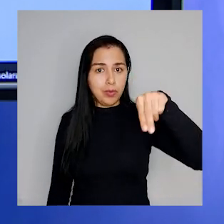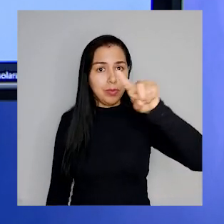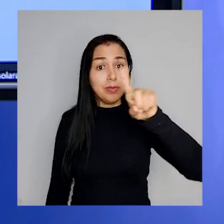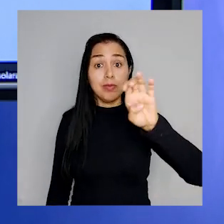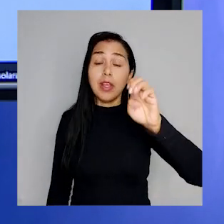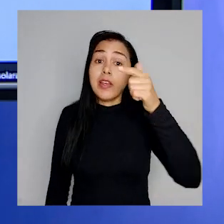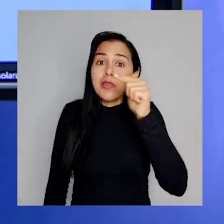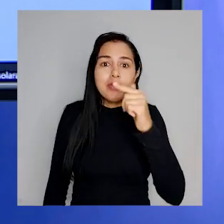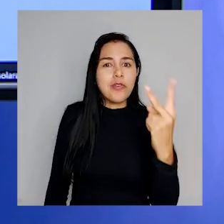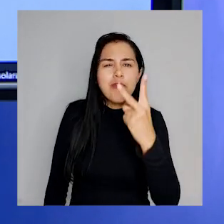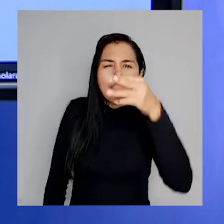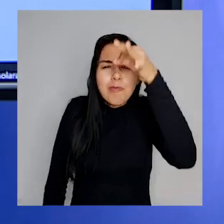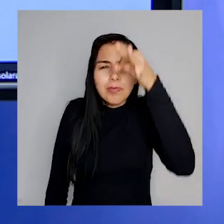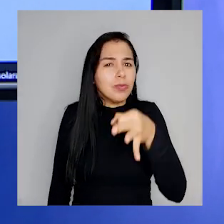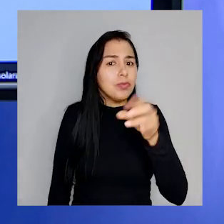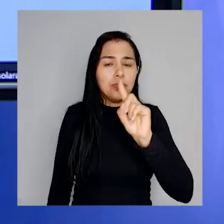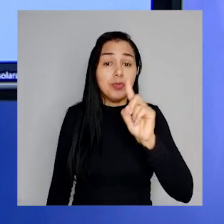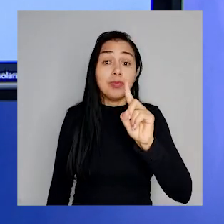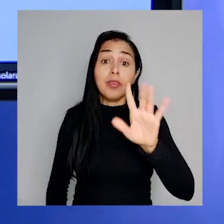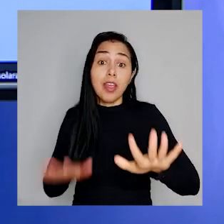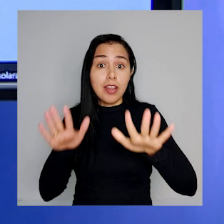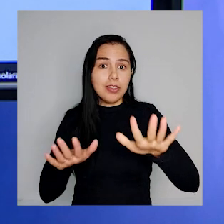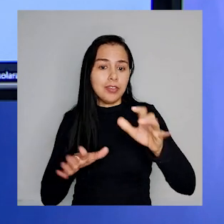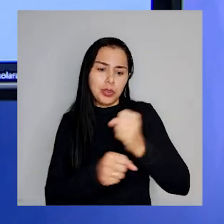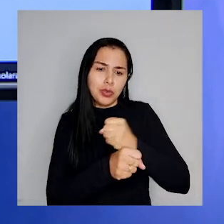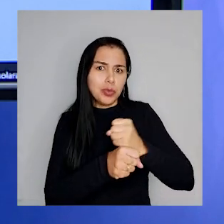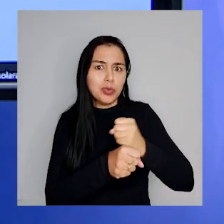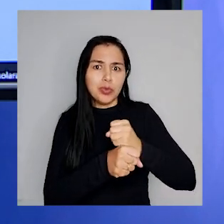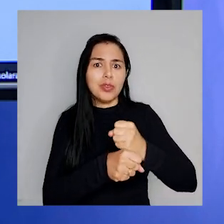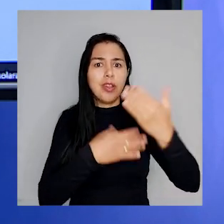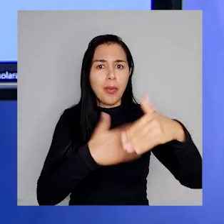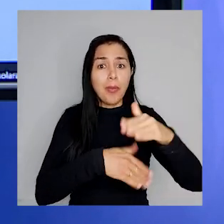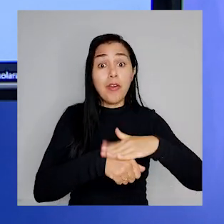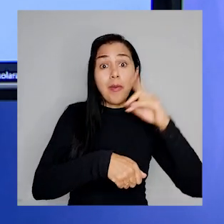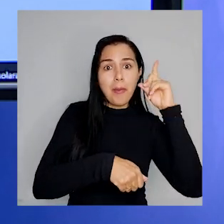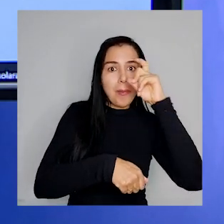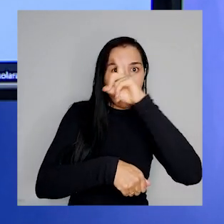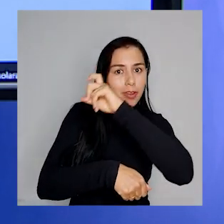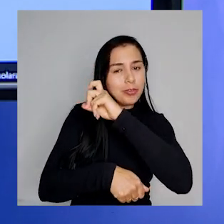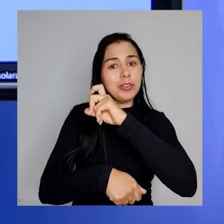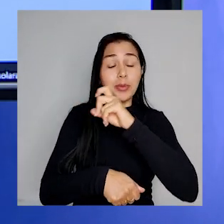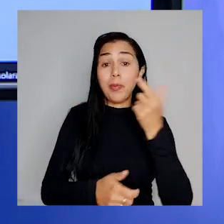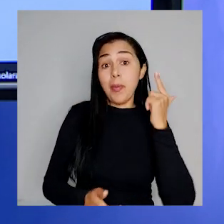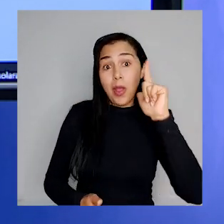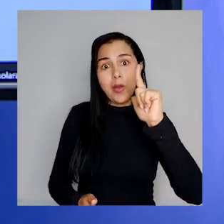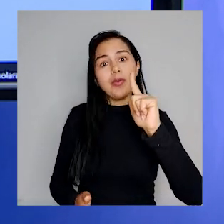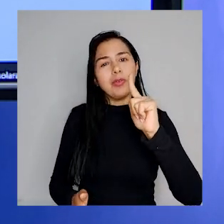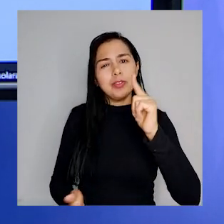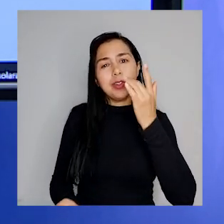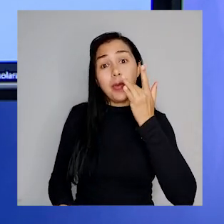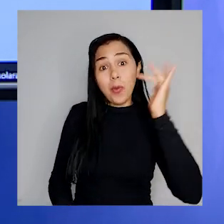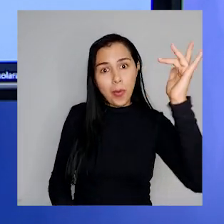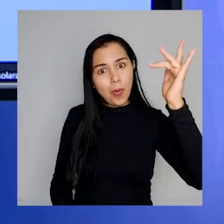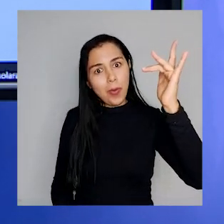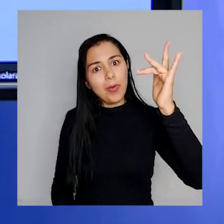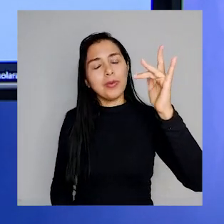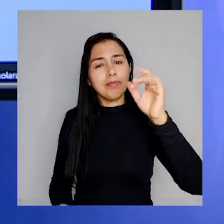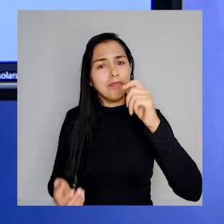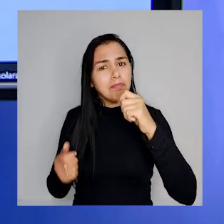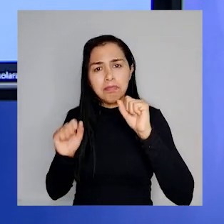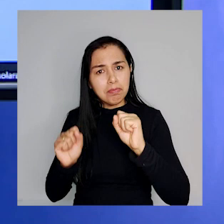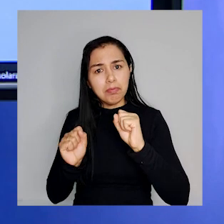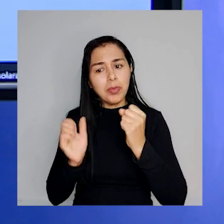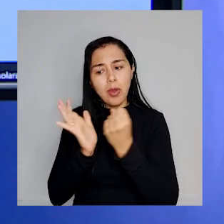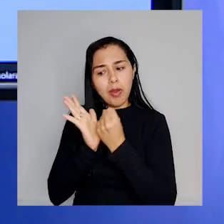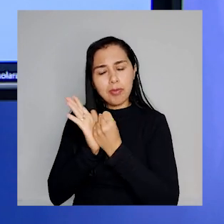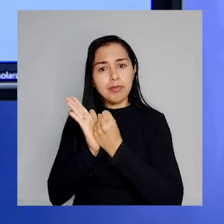uma pontuação determinada. Pode acontecer o seguinte, de num ano a prova ser um pouco mais difícil e a pontuação para ouro vai ficar mais baixa,